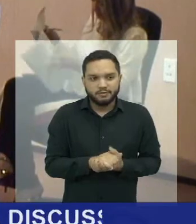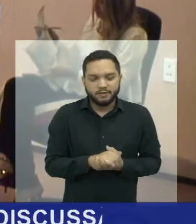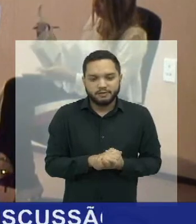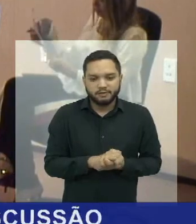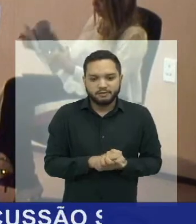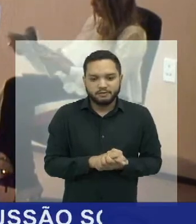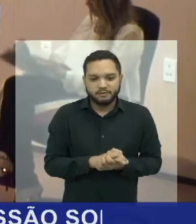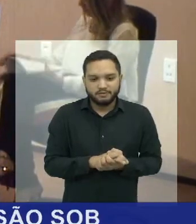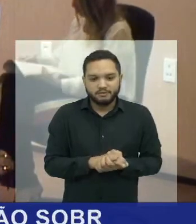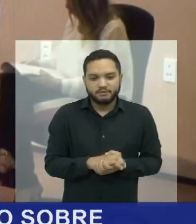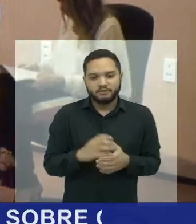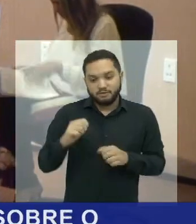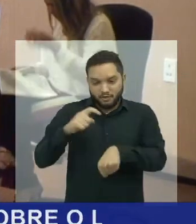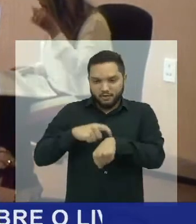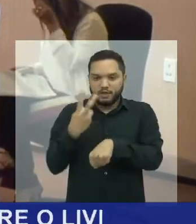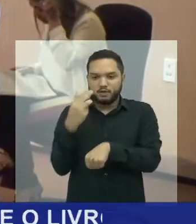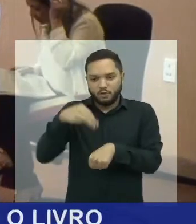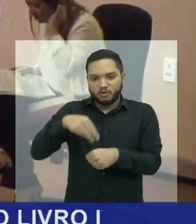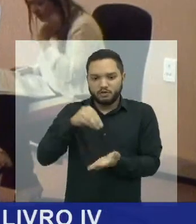Já ganhei mais 2 minutos.